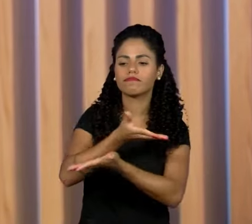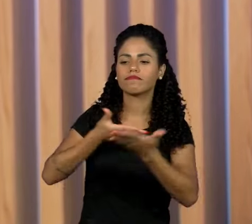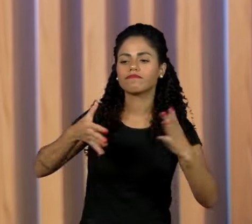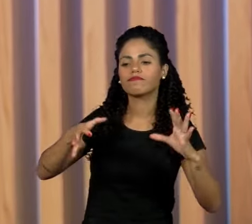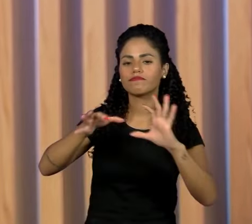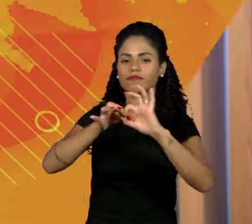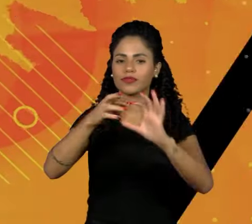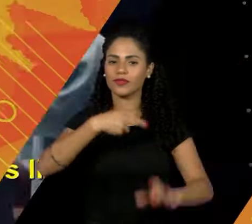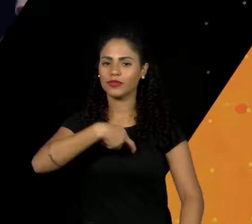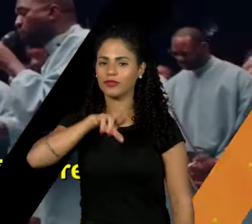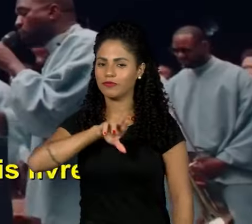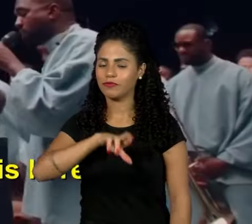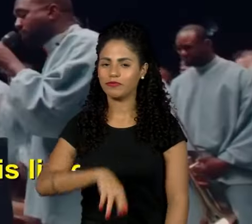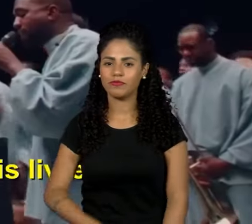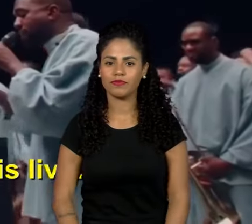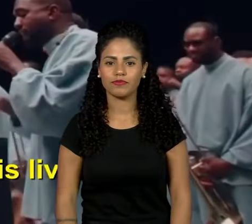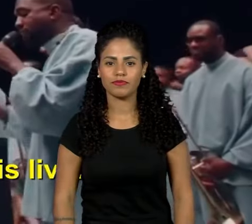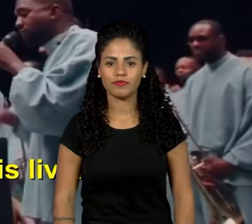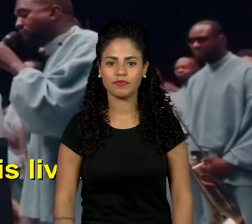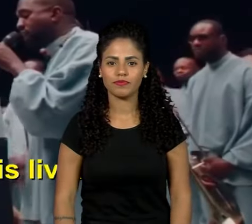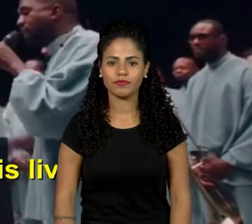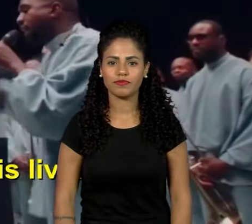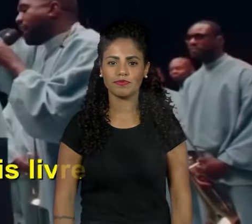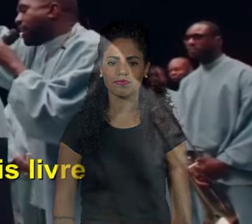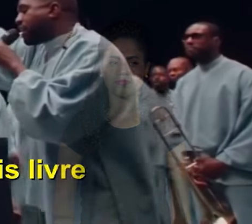a religião.